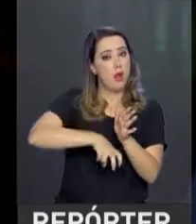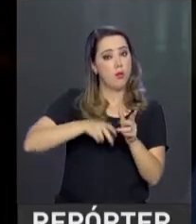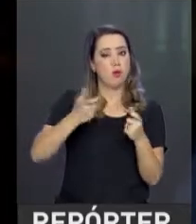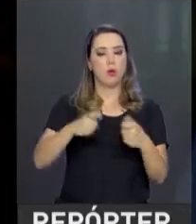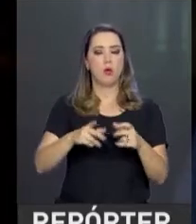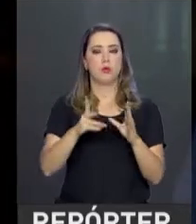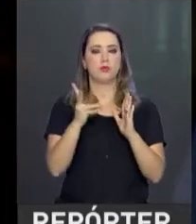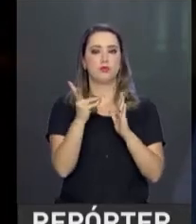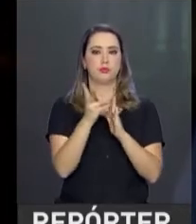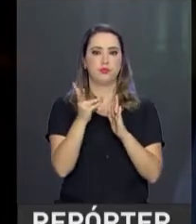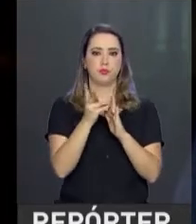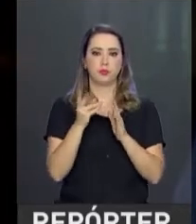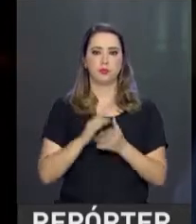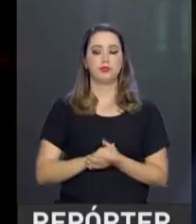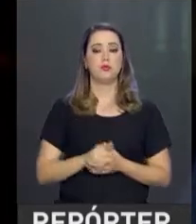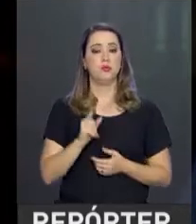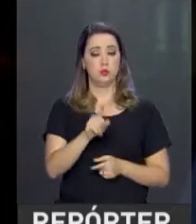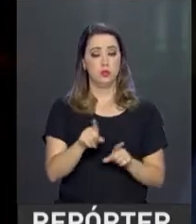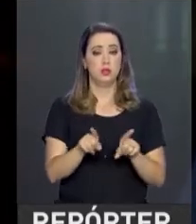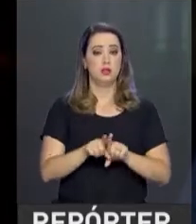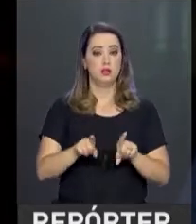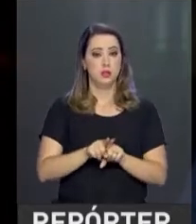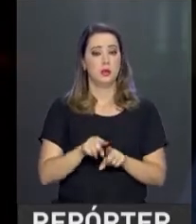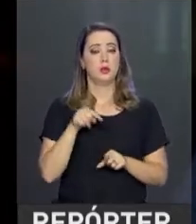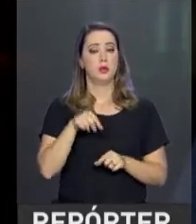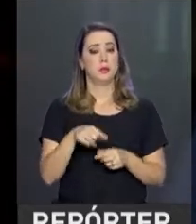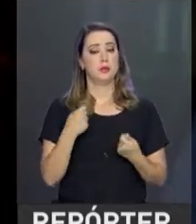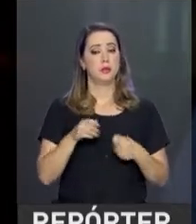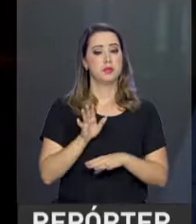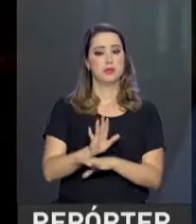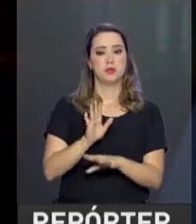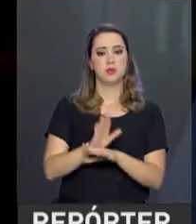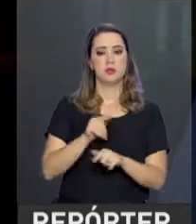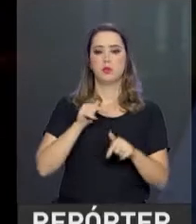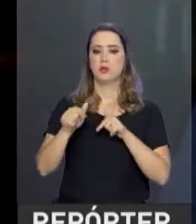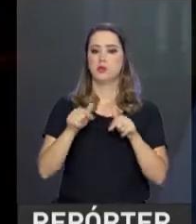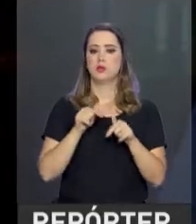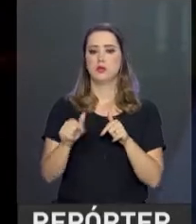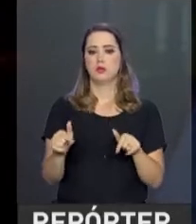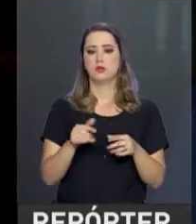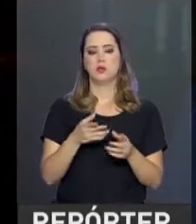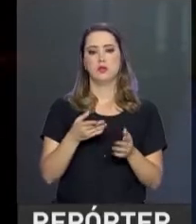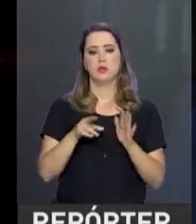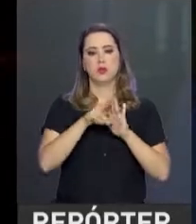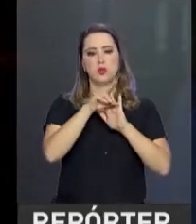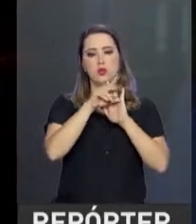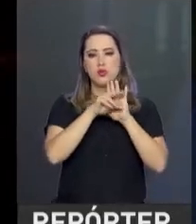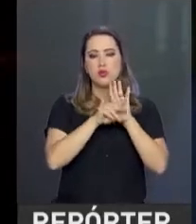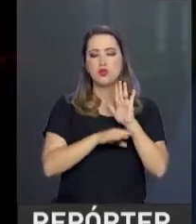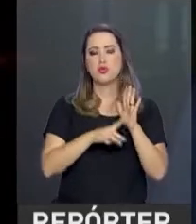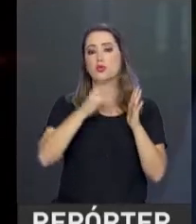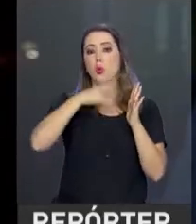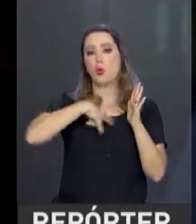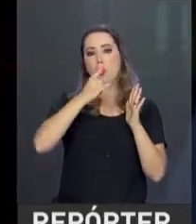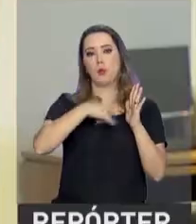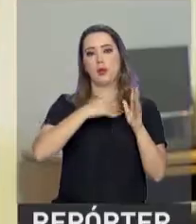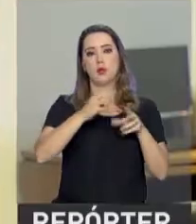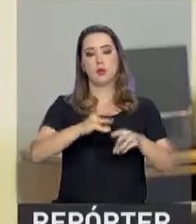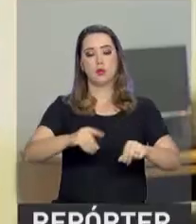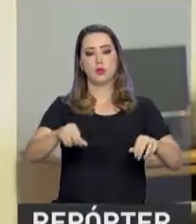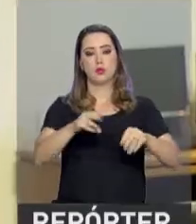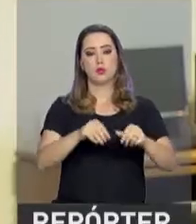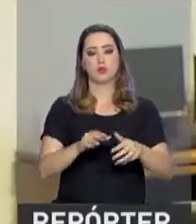do município de pacaraíma além disso também vai apoiar ações de regularização de terras na cidade